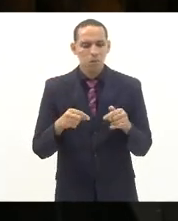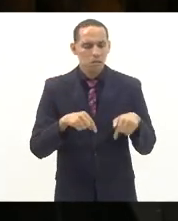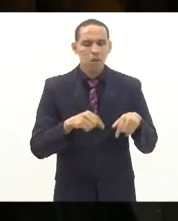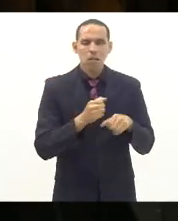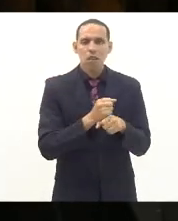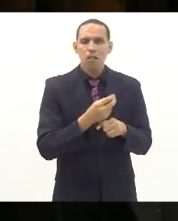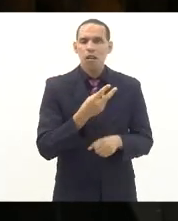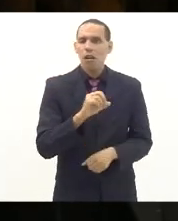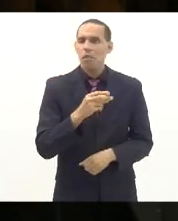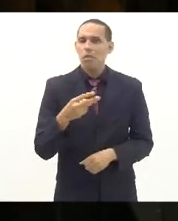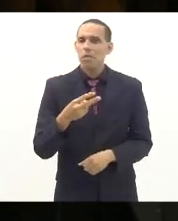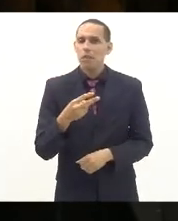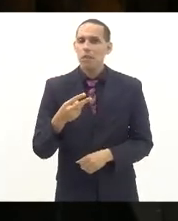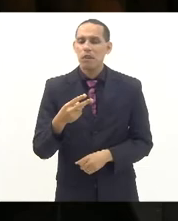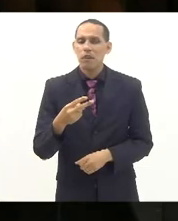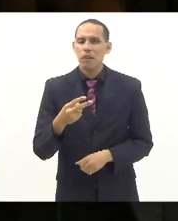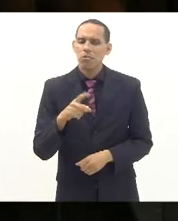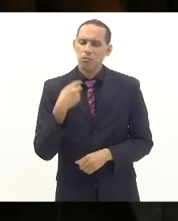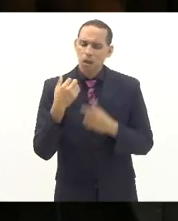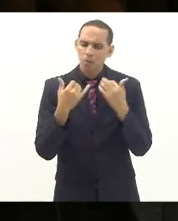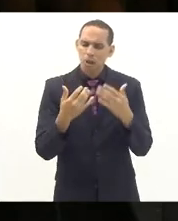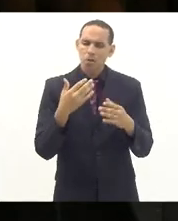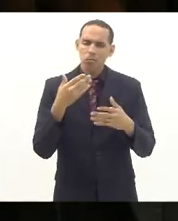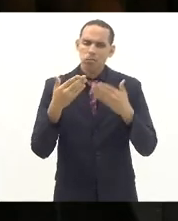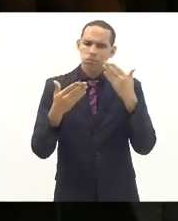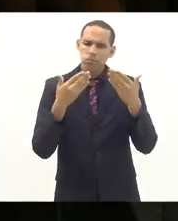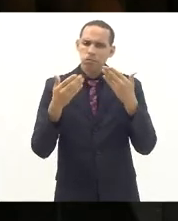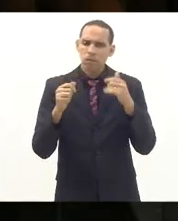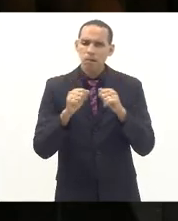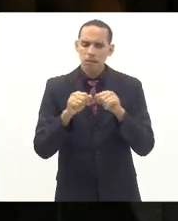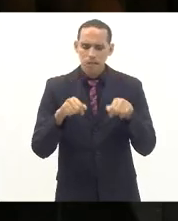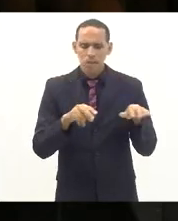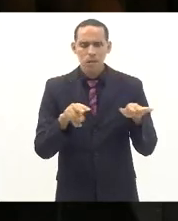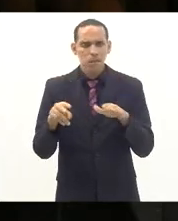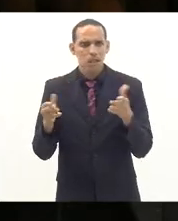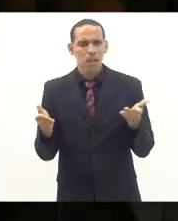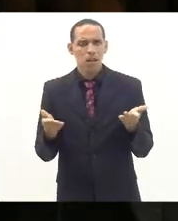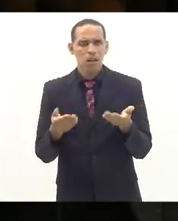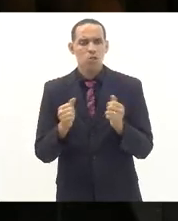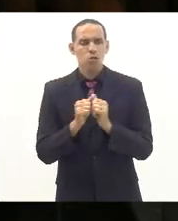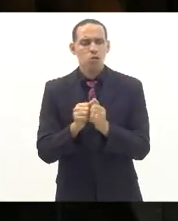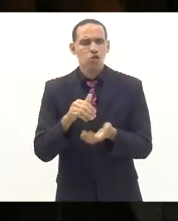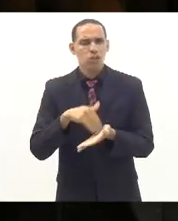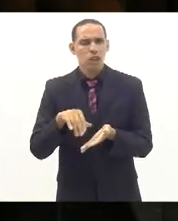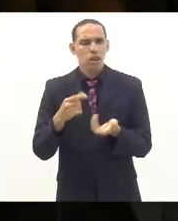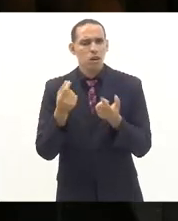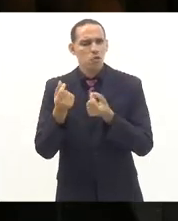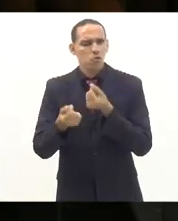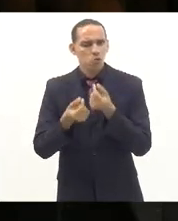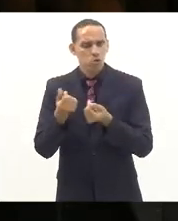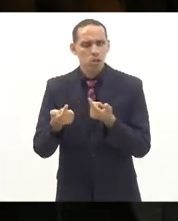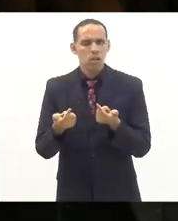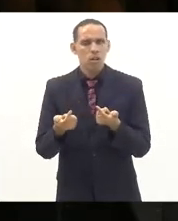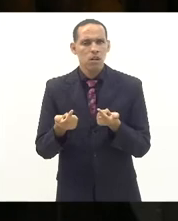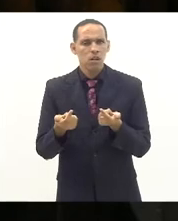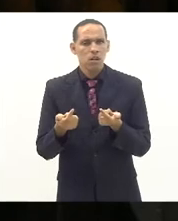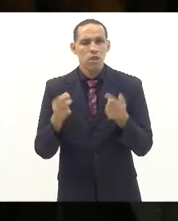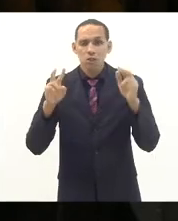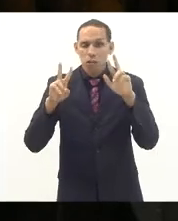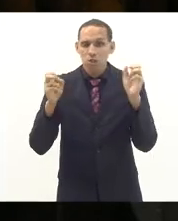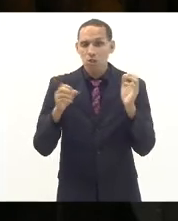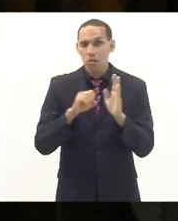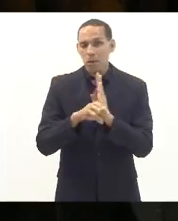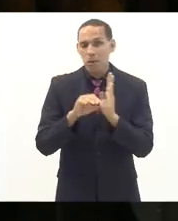nós fizemos audiência pública Só semana com a Secretaria de Fazenda o seu benefício fiscal